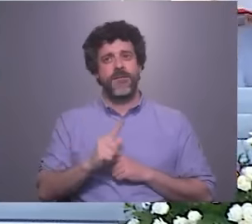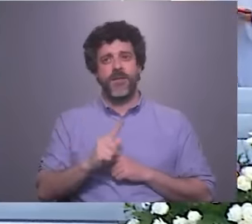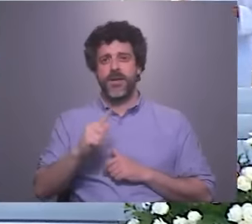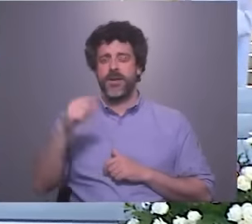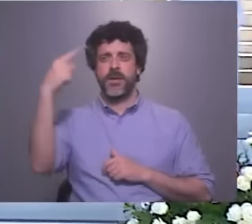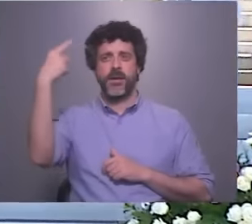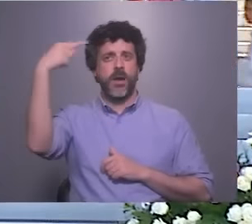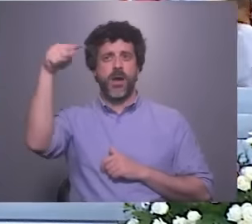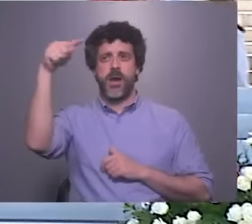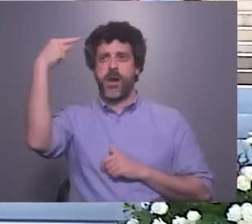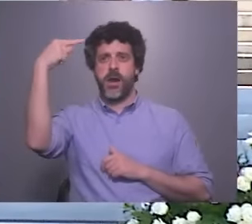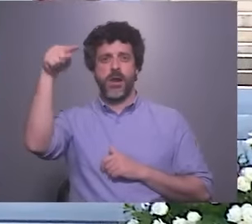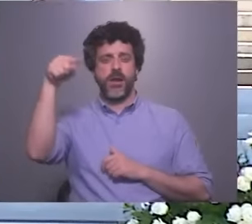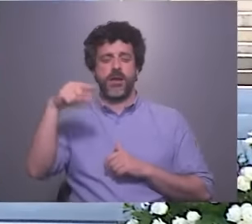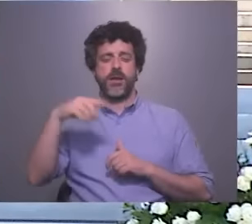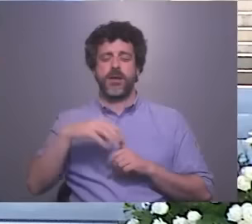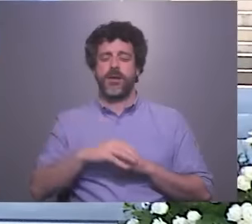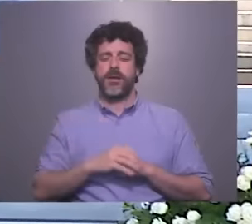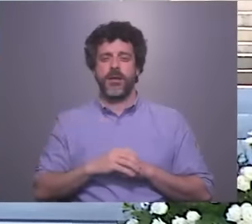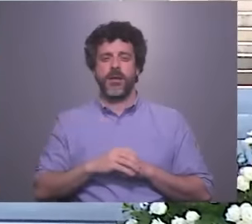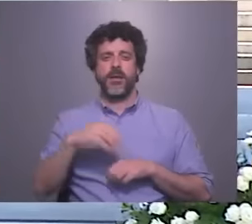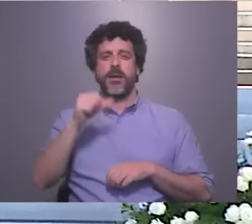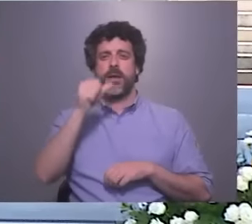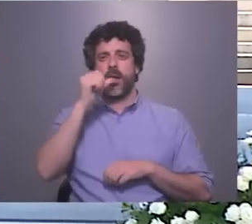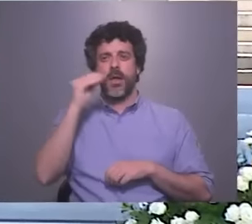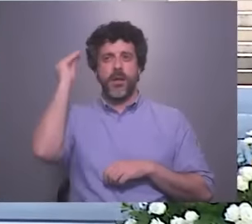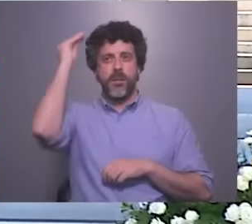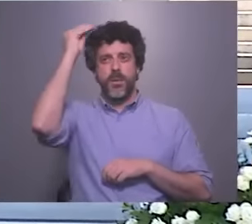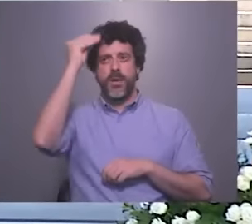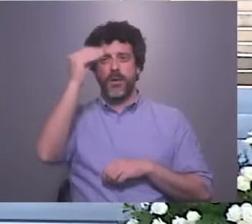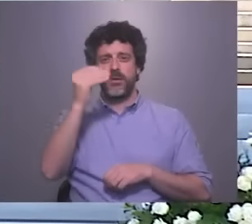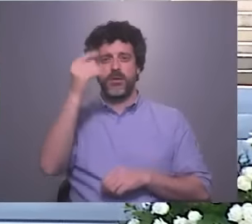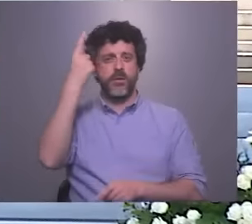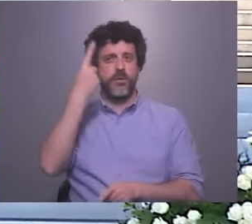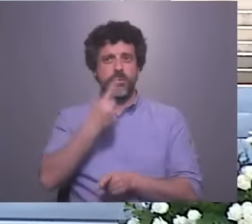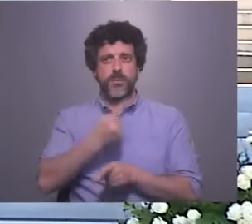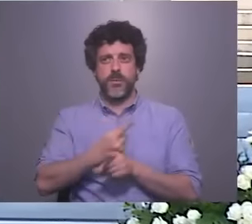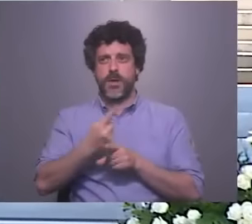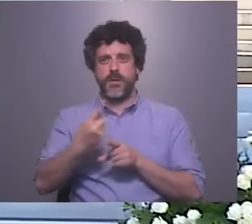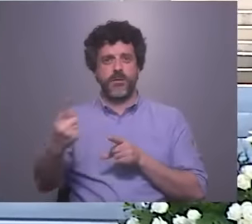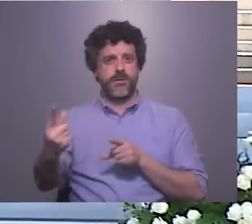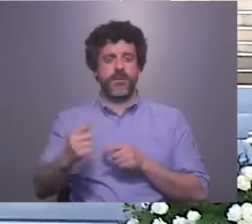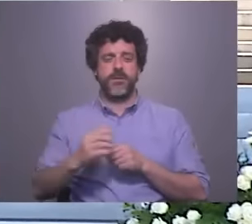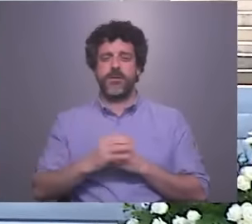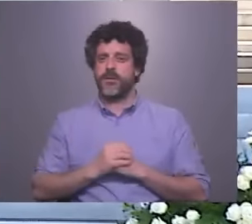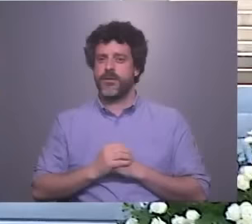Um só Senhor.